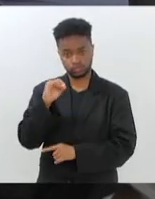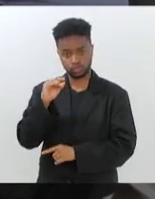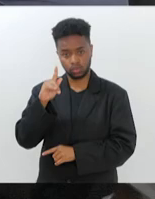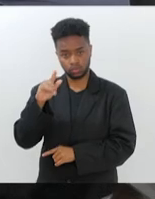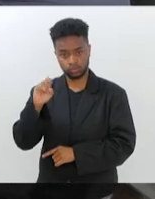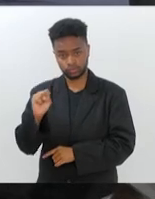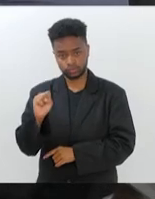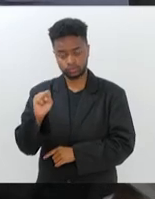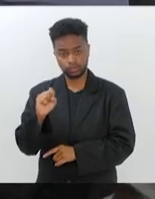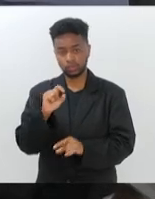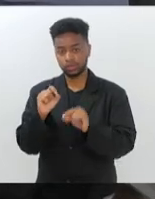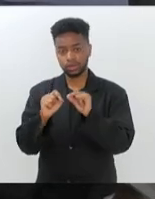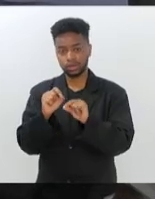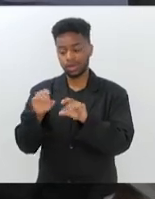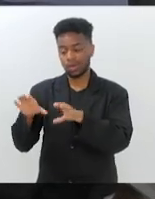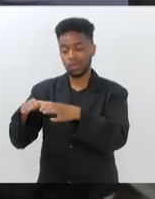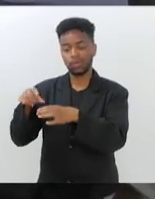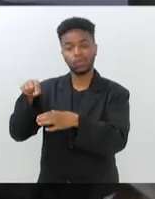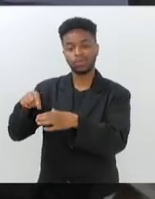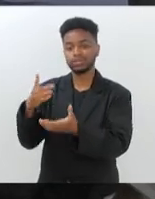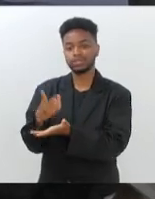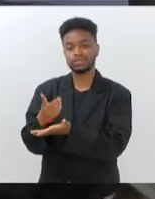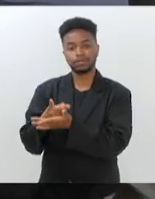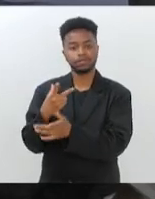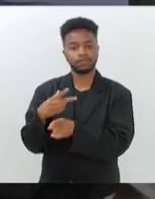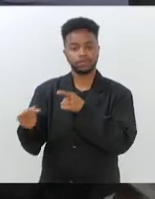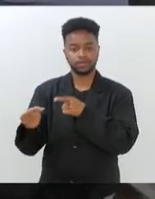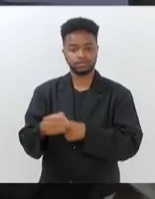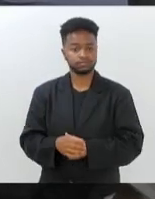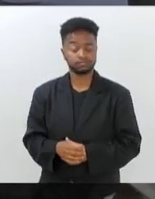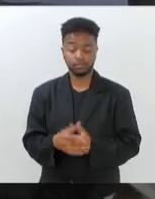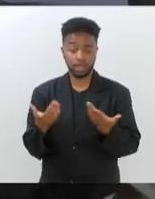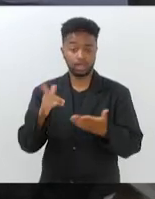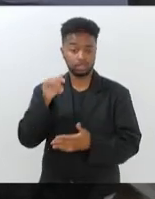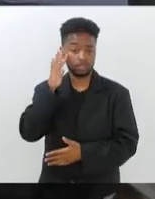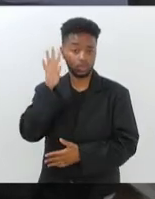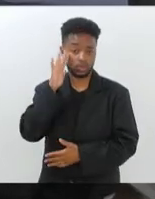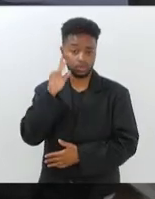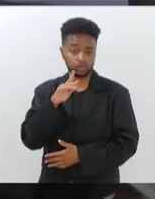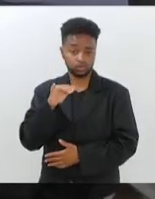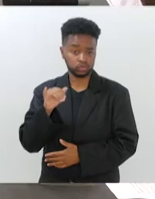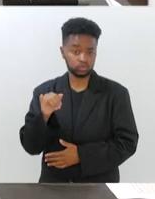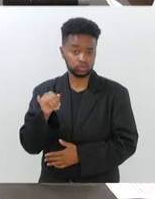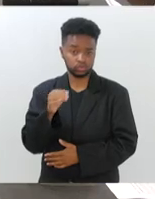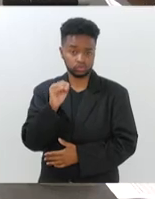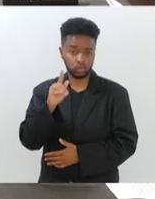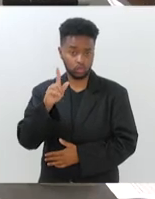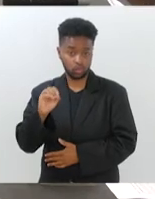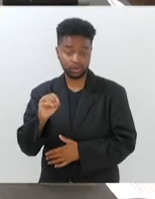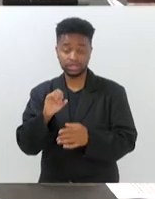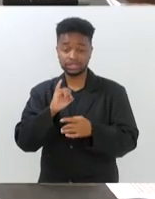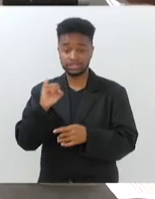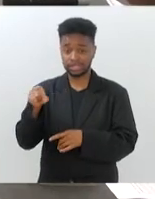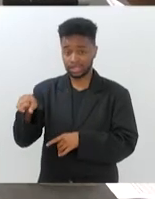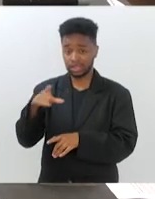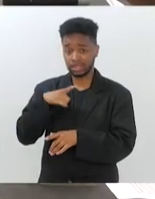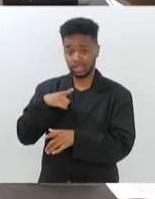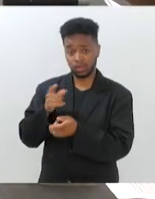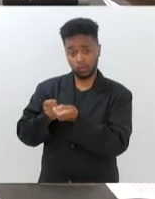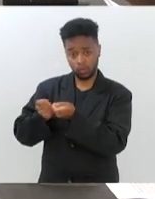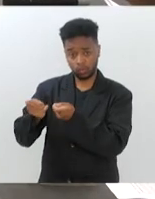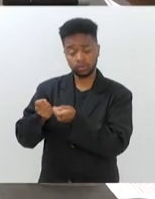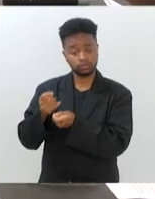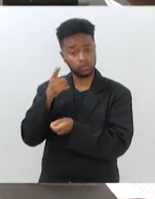a banca sempre ganha é isso teoria dos jogos teoria dos jogos então qualquer um que tem a banca vai tomar dinheiro dos